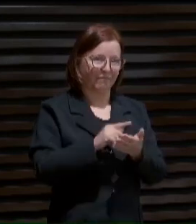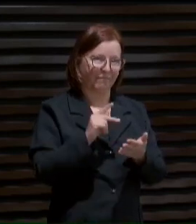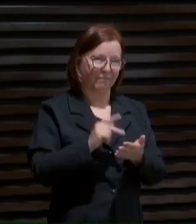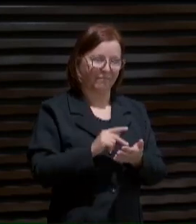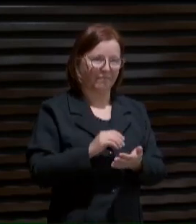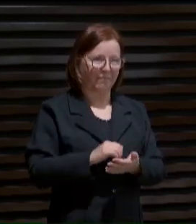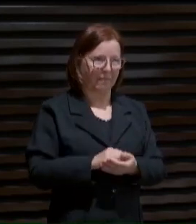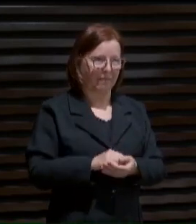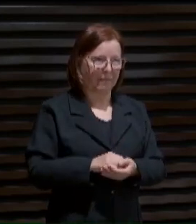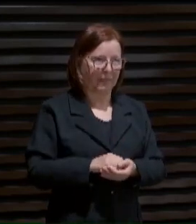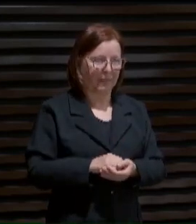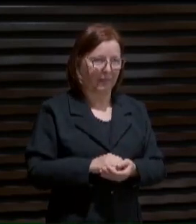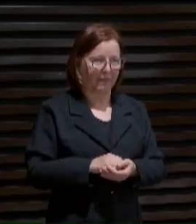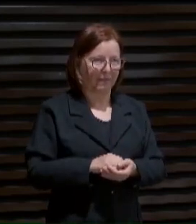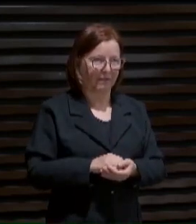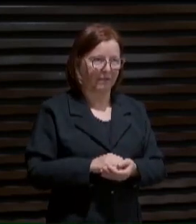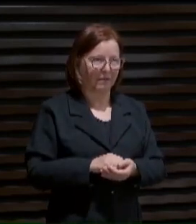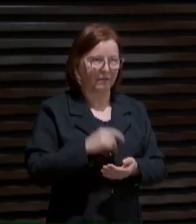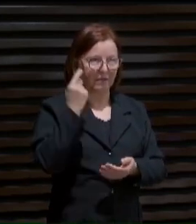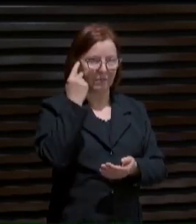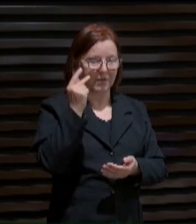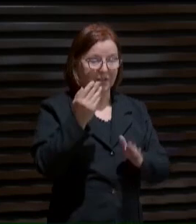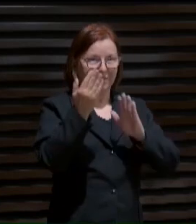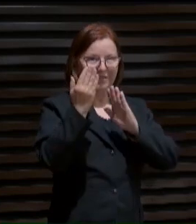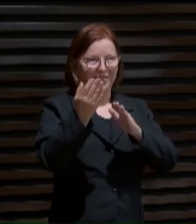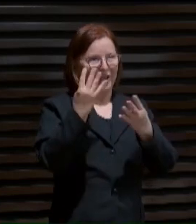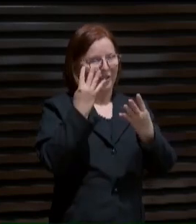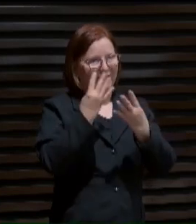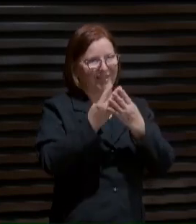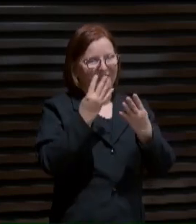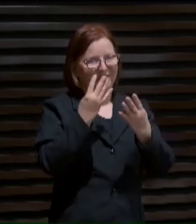e para que mediante a confissão